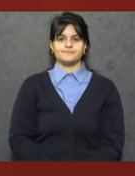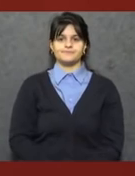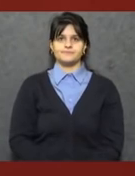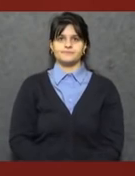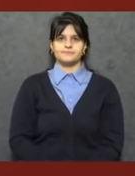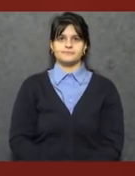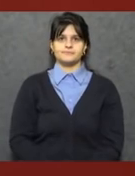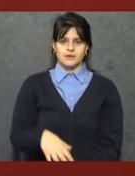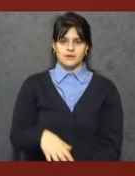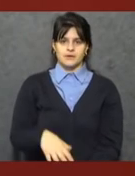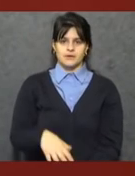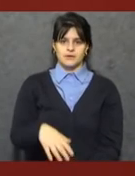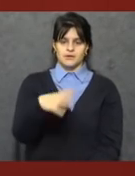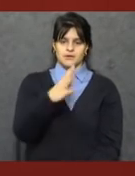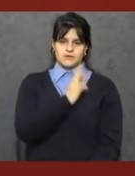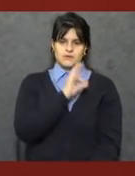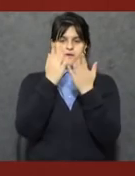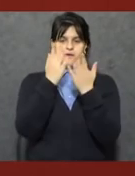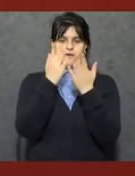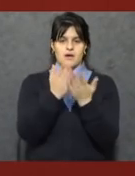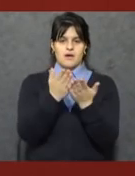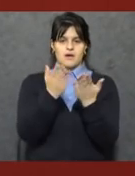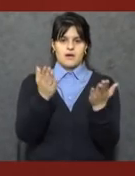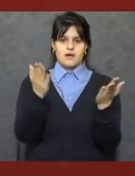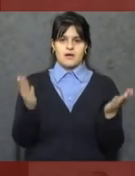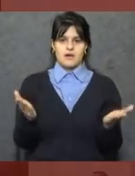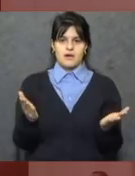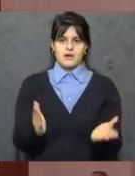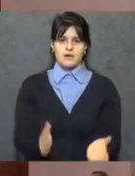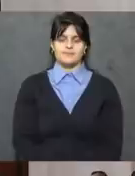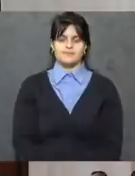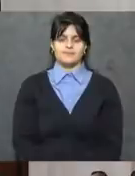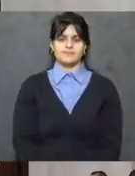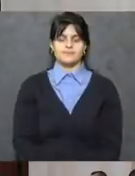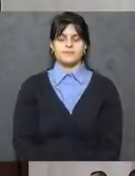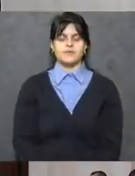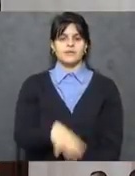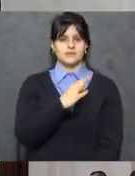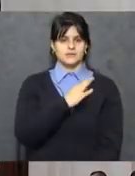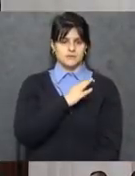O Senhor esteja convosco. Ele está